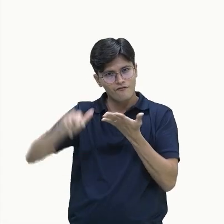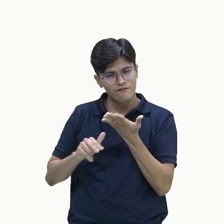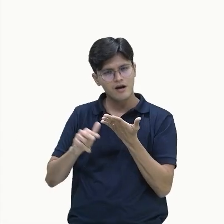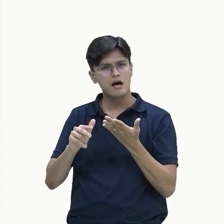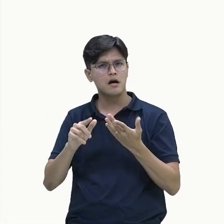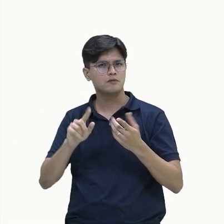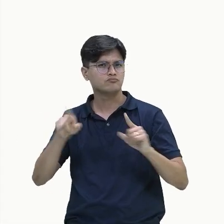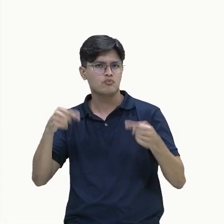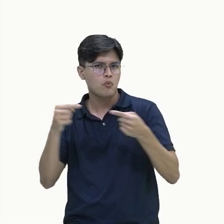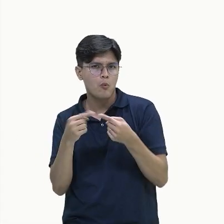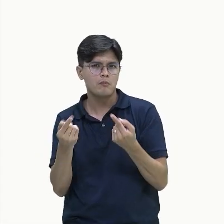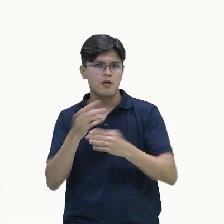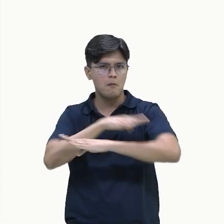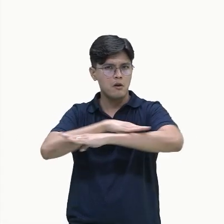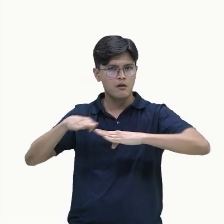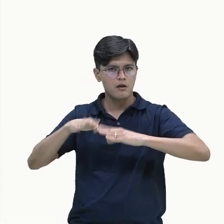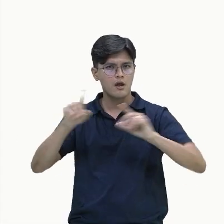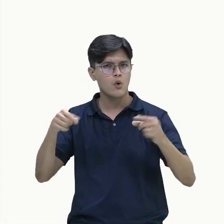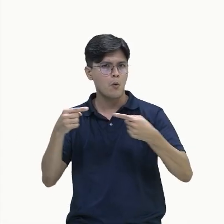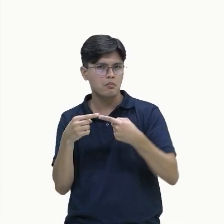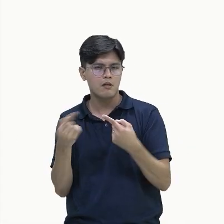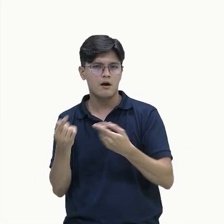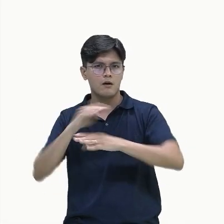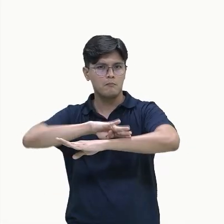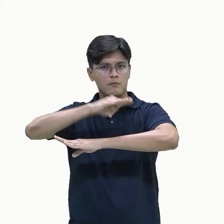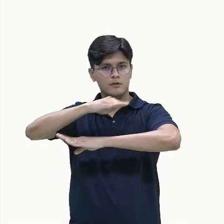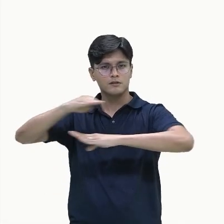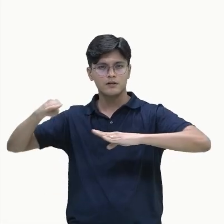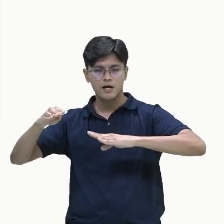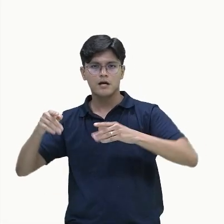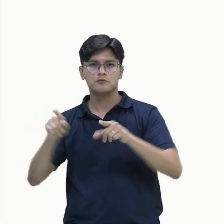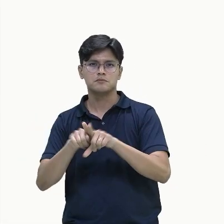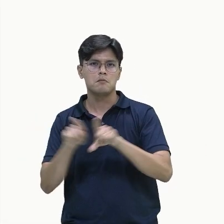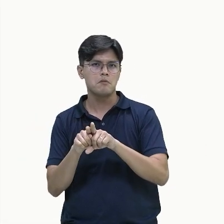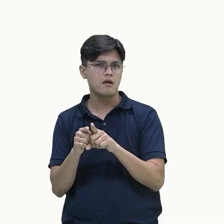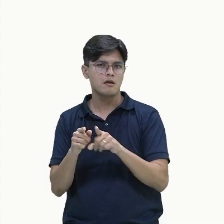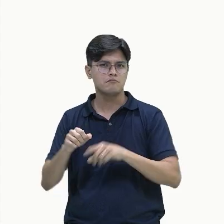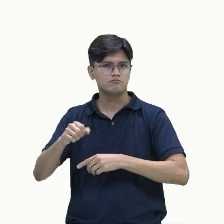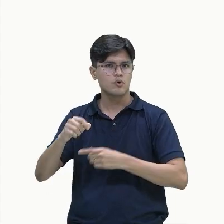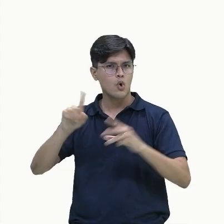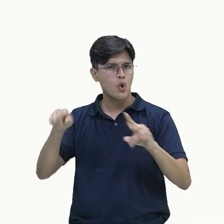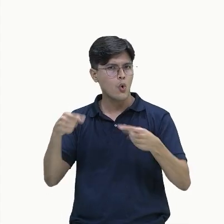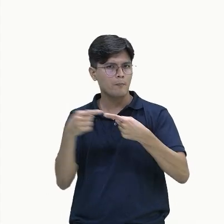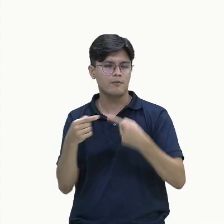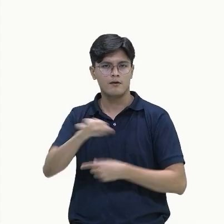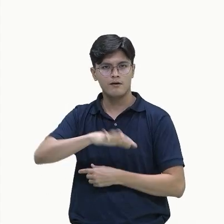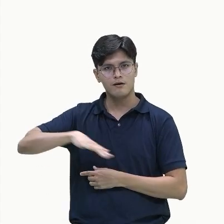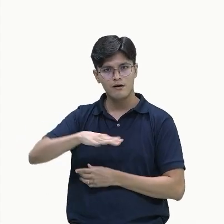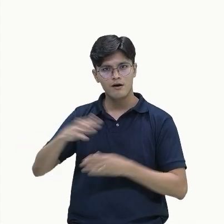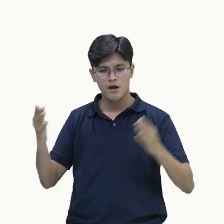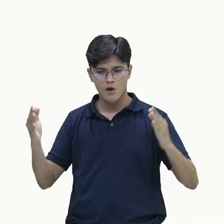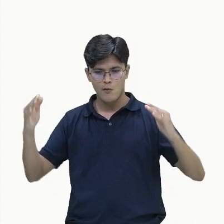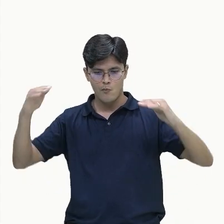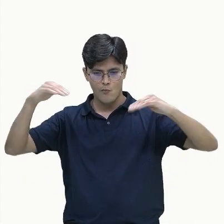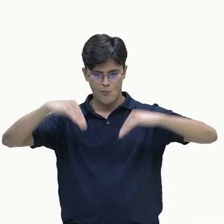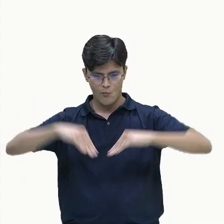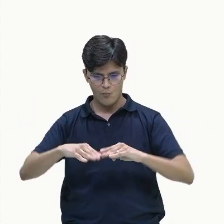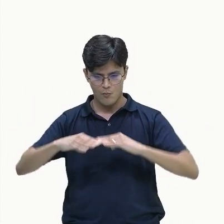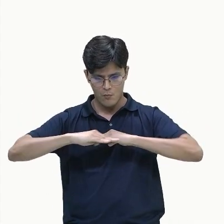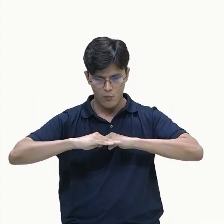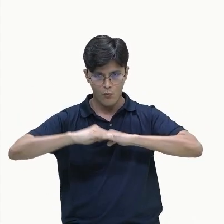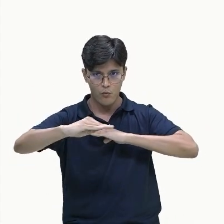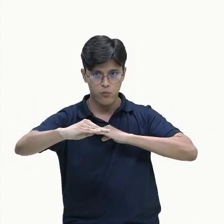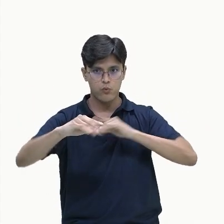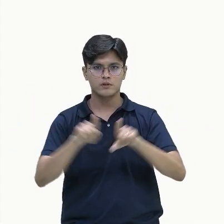de depressões, né, a planície costeira, chapadas que acaba surgindo, as serras também,